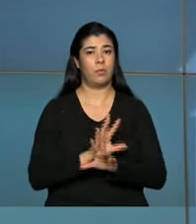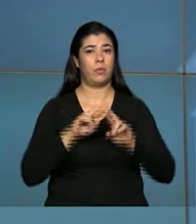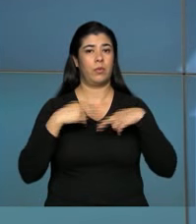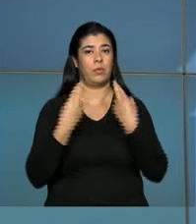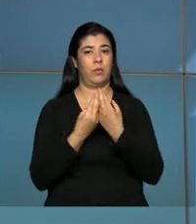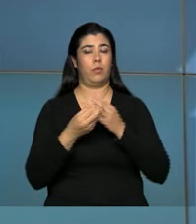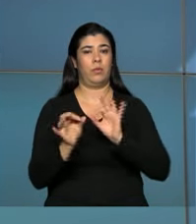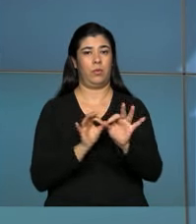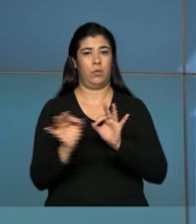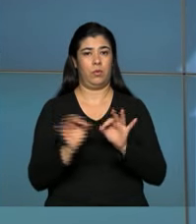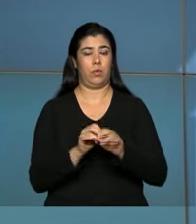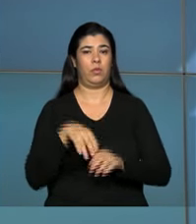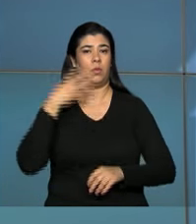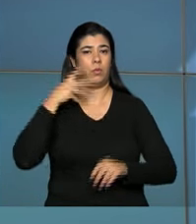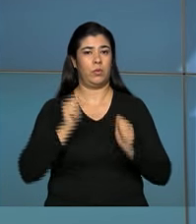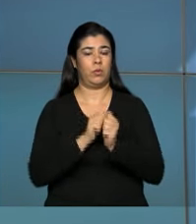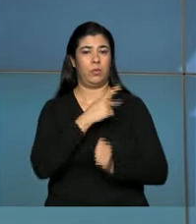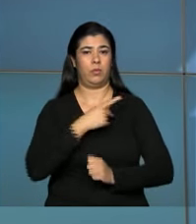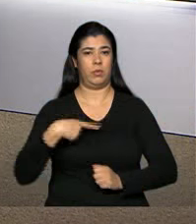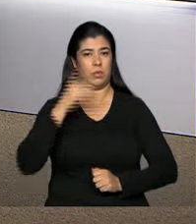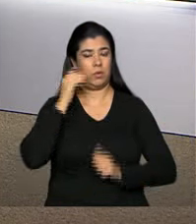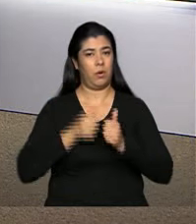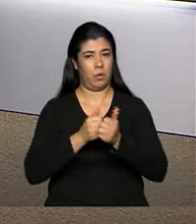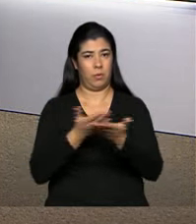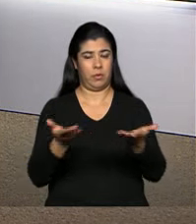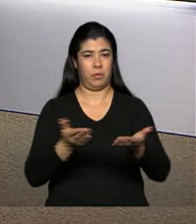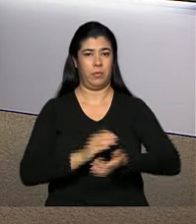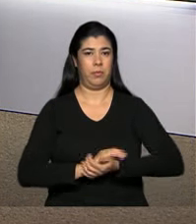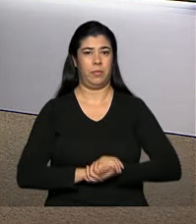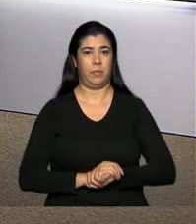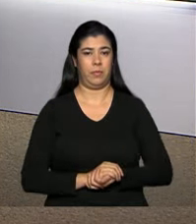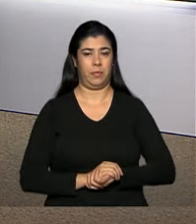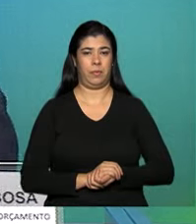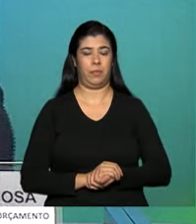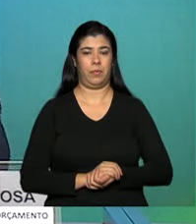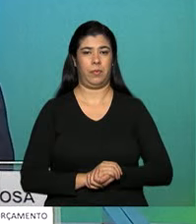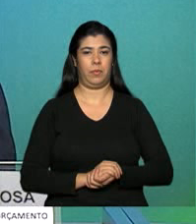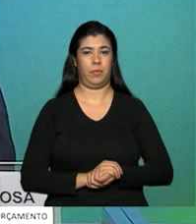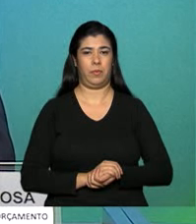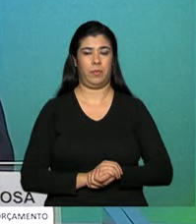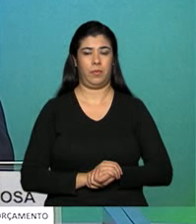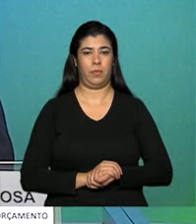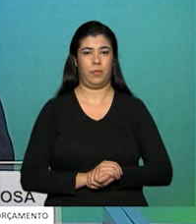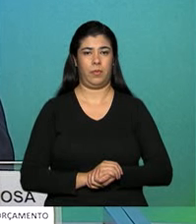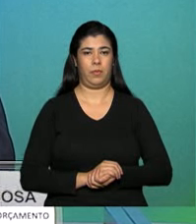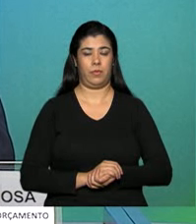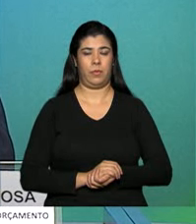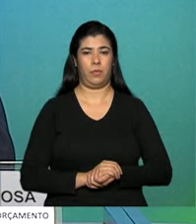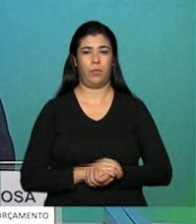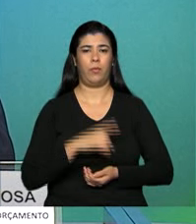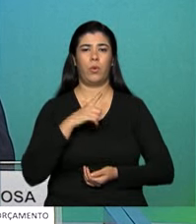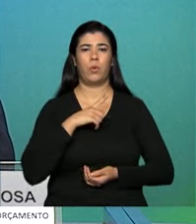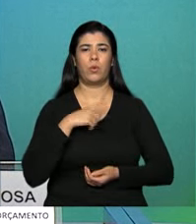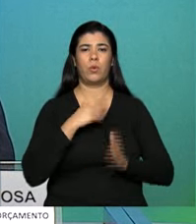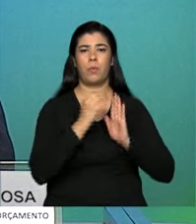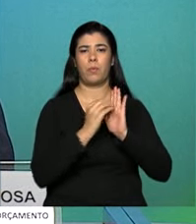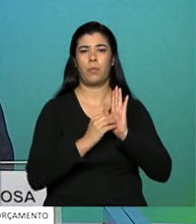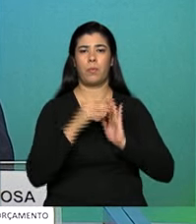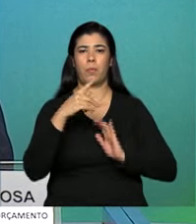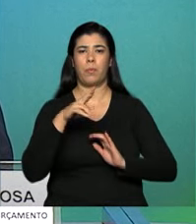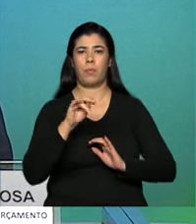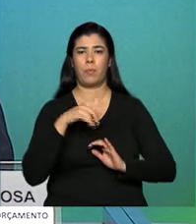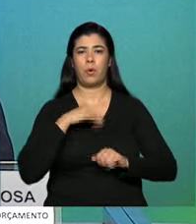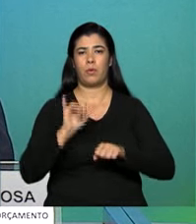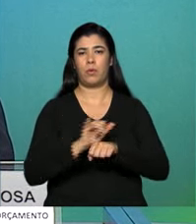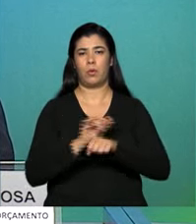coordenação política com a presidenta Dilma Roussef vamos acompanhar sobre a pauta estratégia política